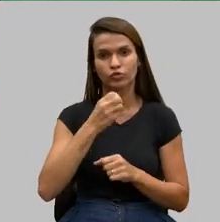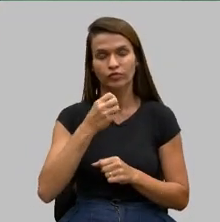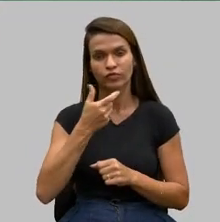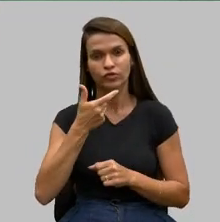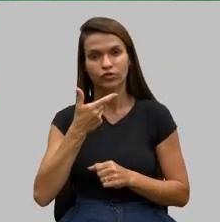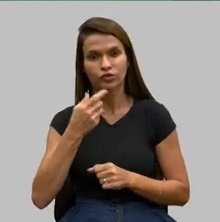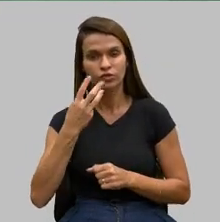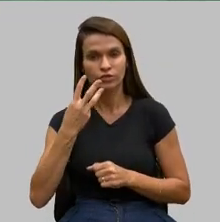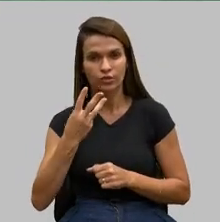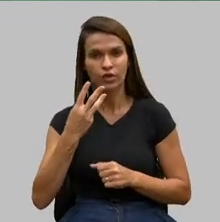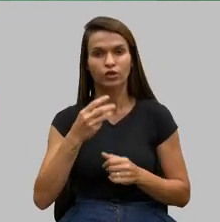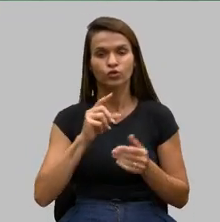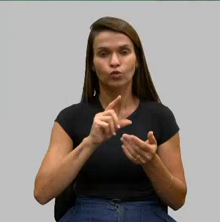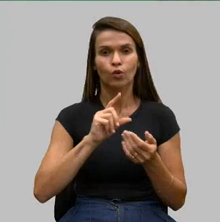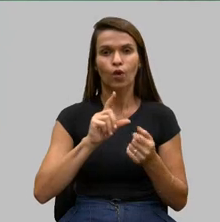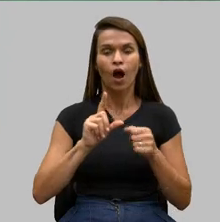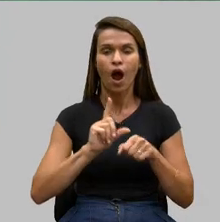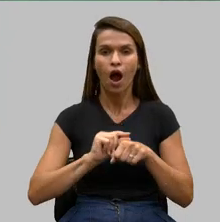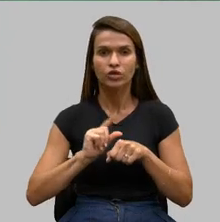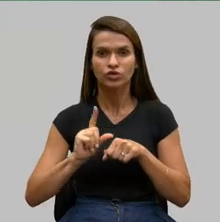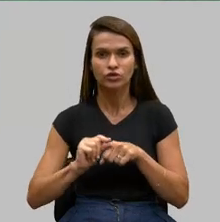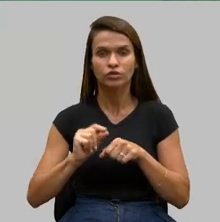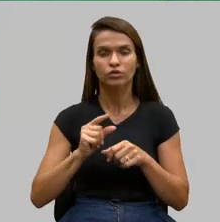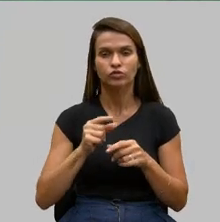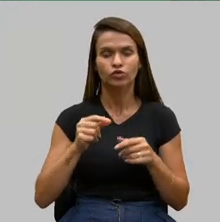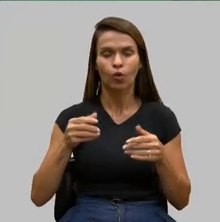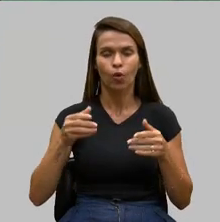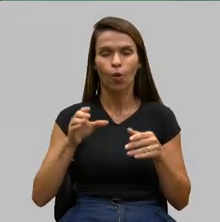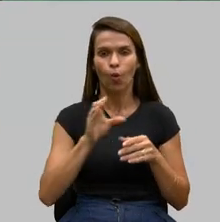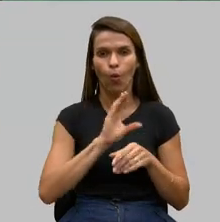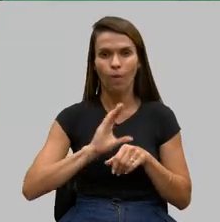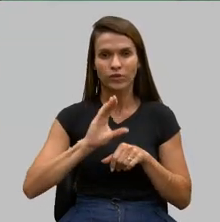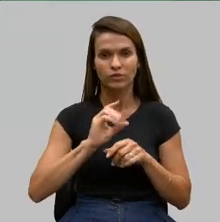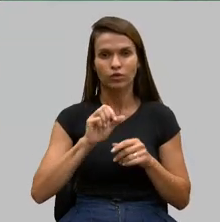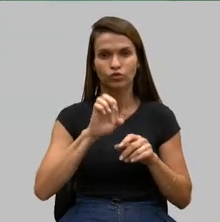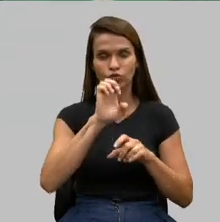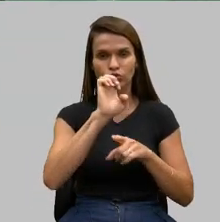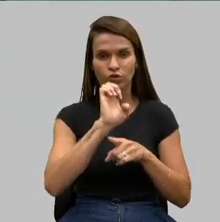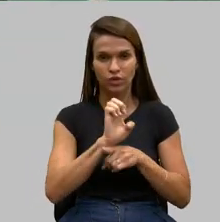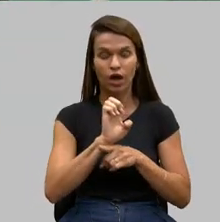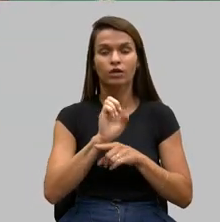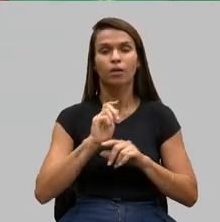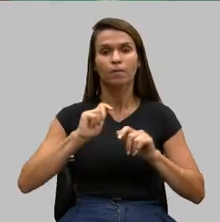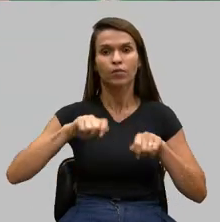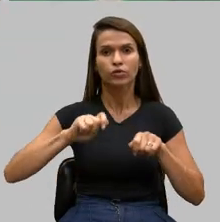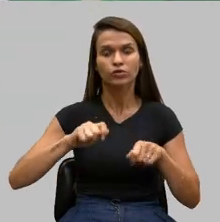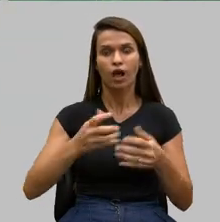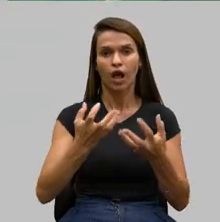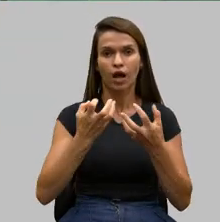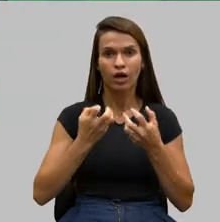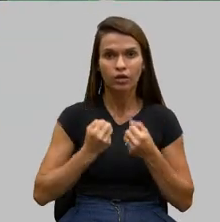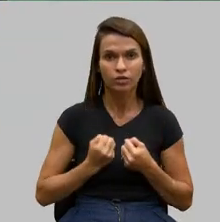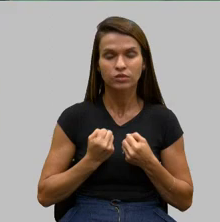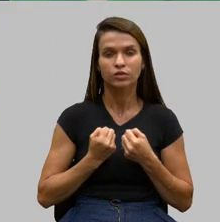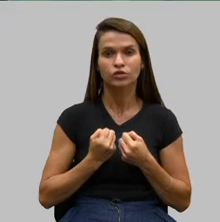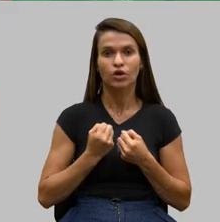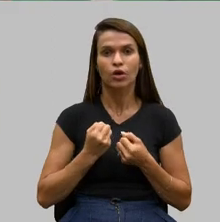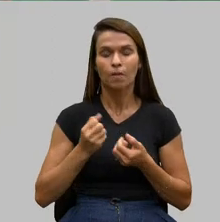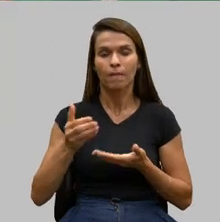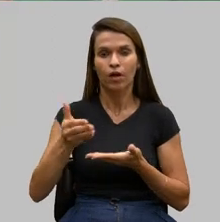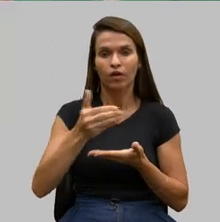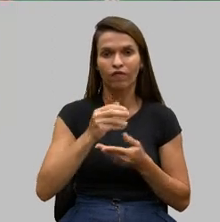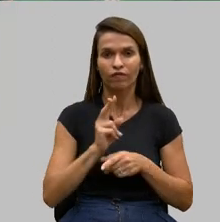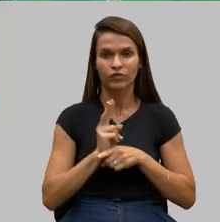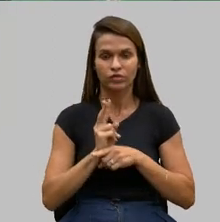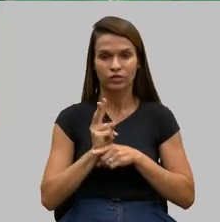artigo 54 da Constituição do Estado repercussões relacionad possibilidade de adesão regime de recuperação fiscal que